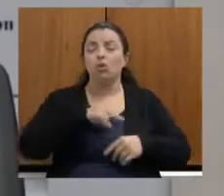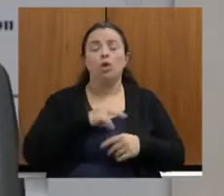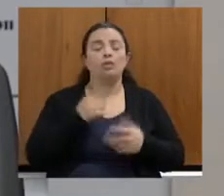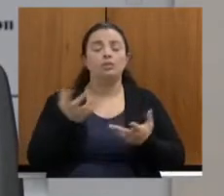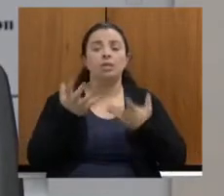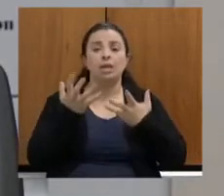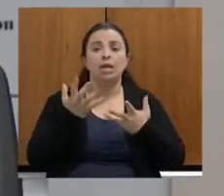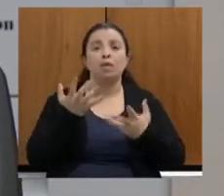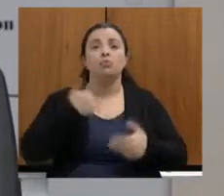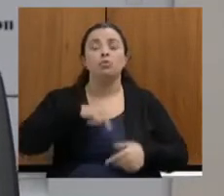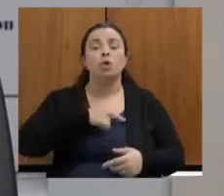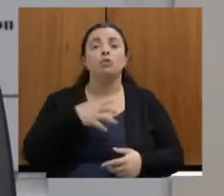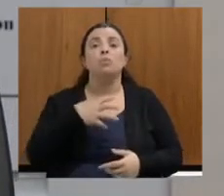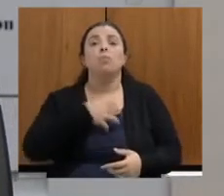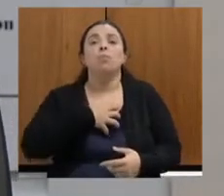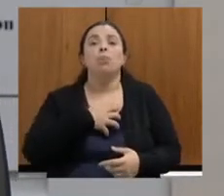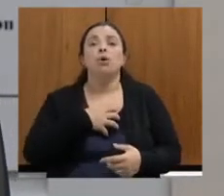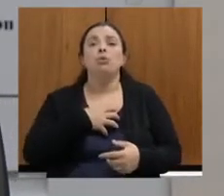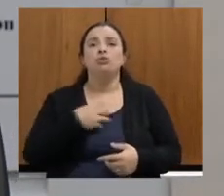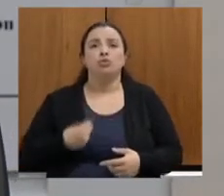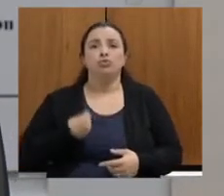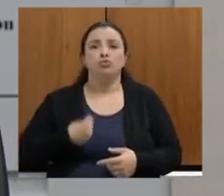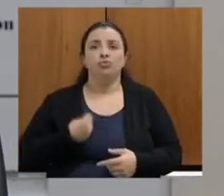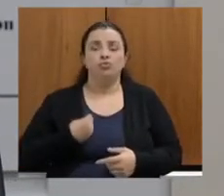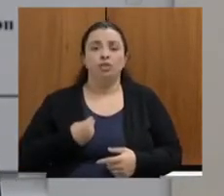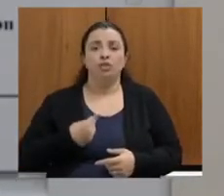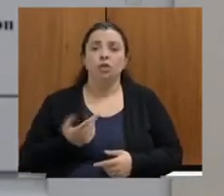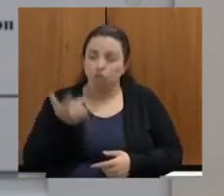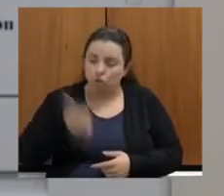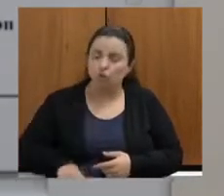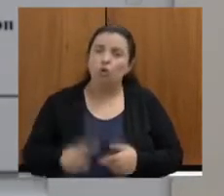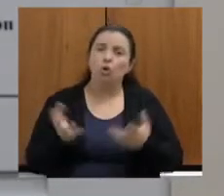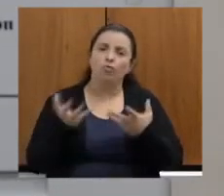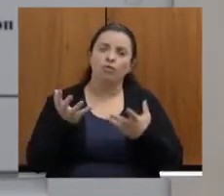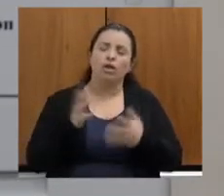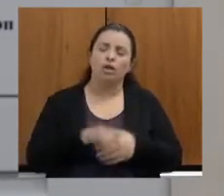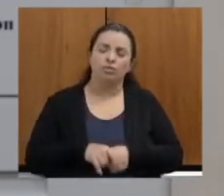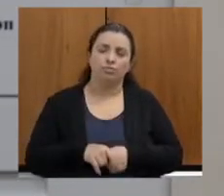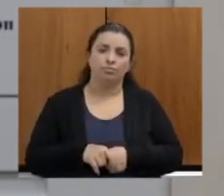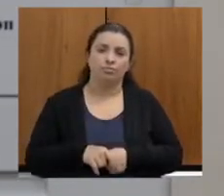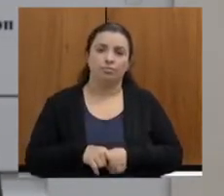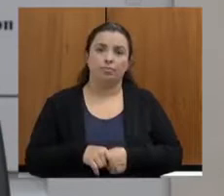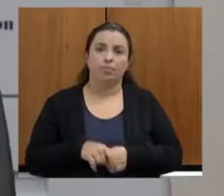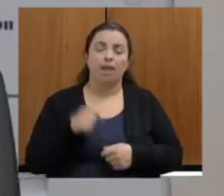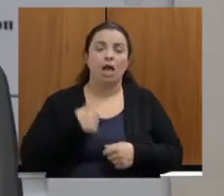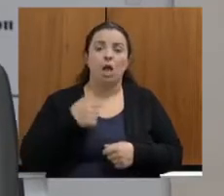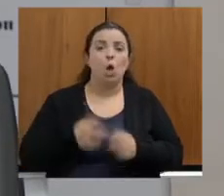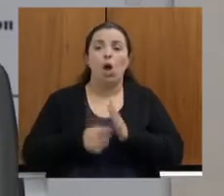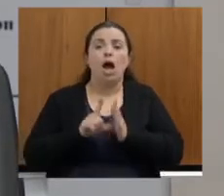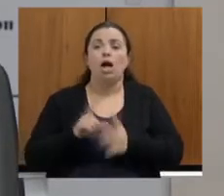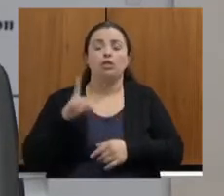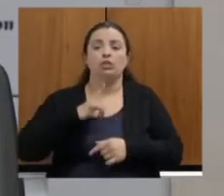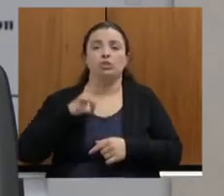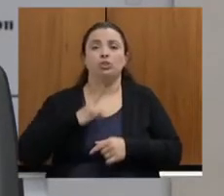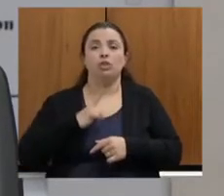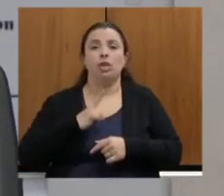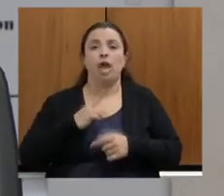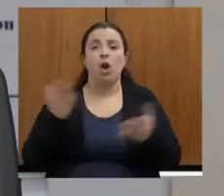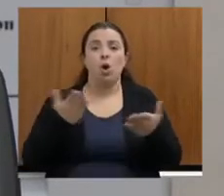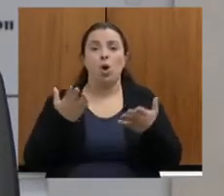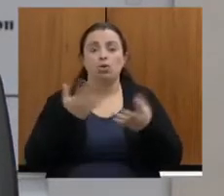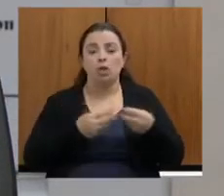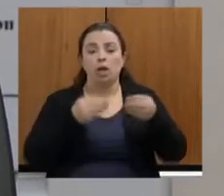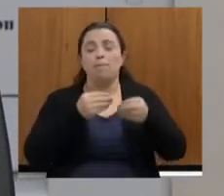do que o nosso modo de vida de volta eu não preciso de nada mais do que eu tinha antes de 2015